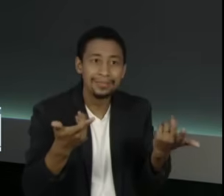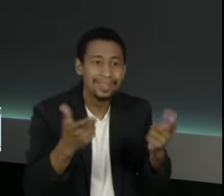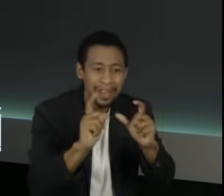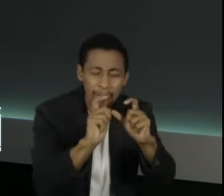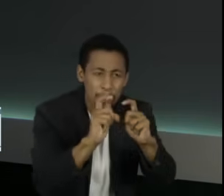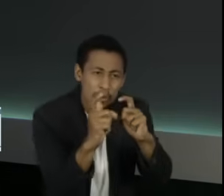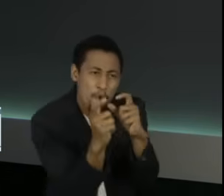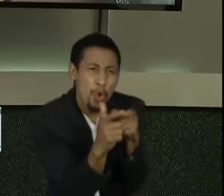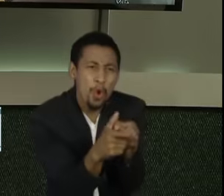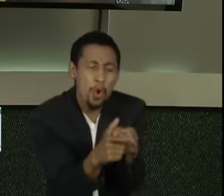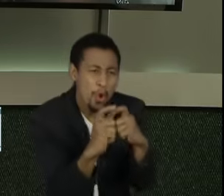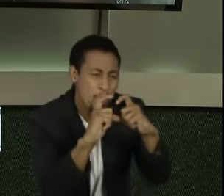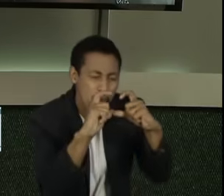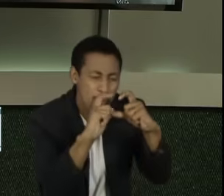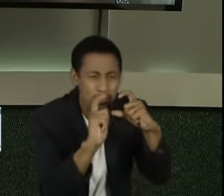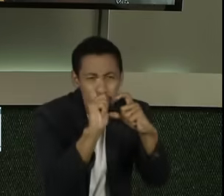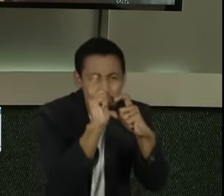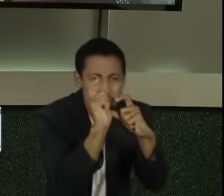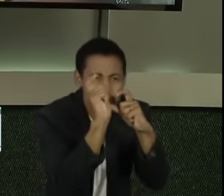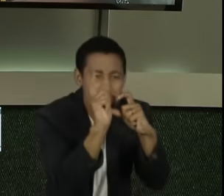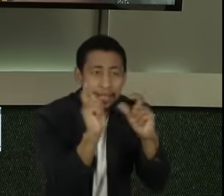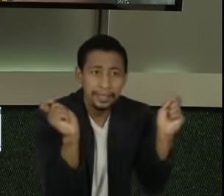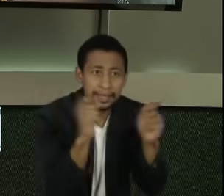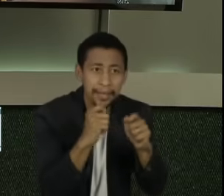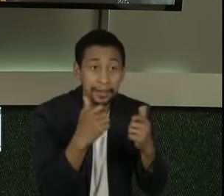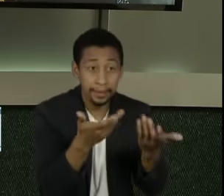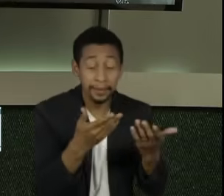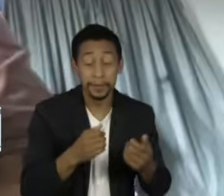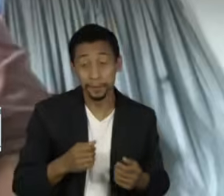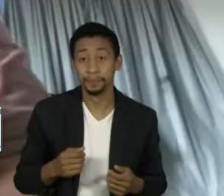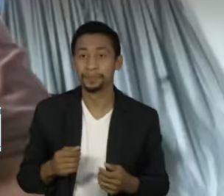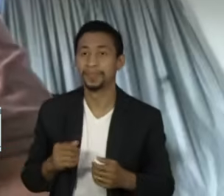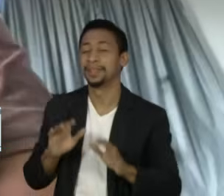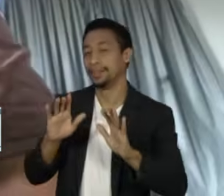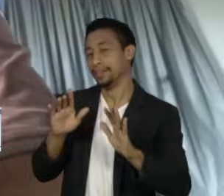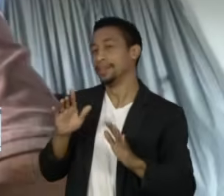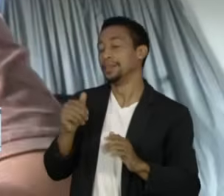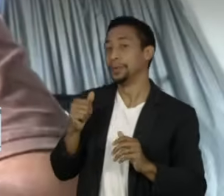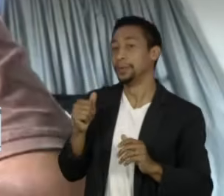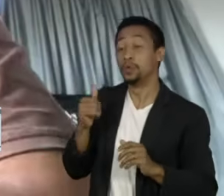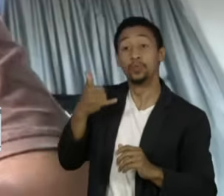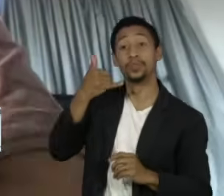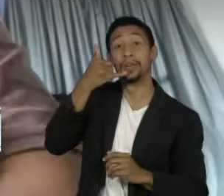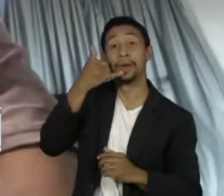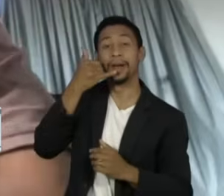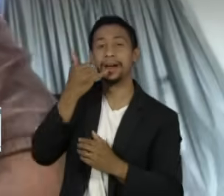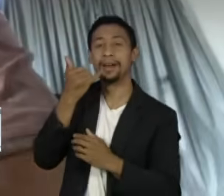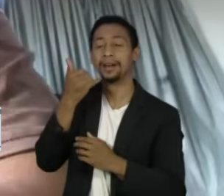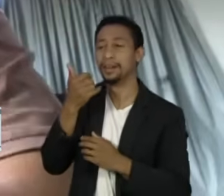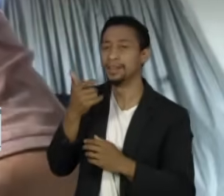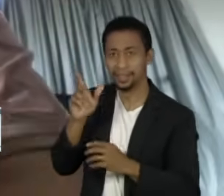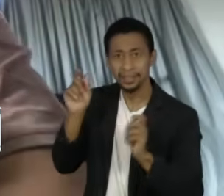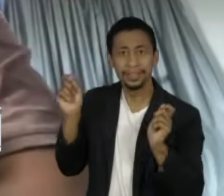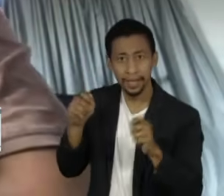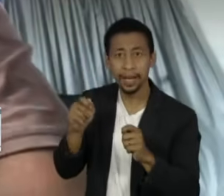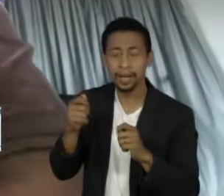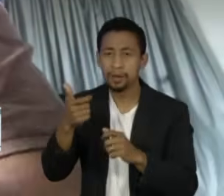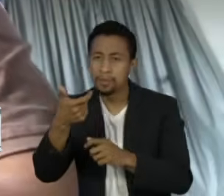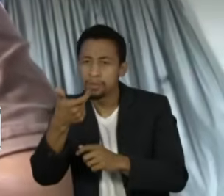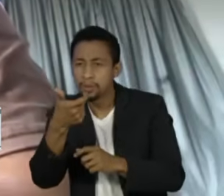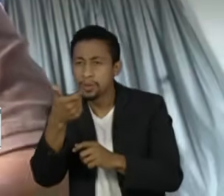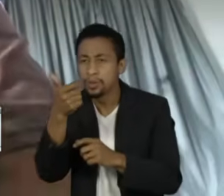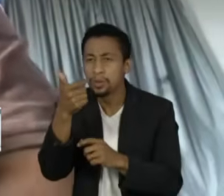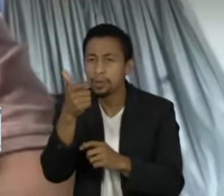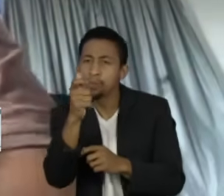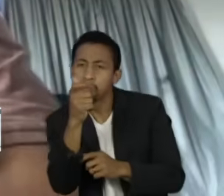facilita muito, não? O celular, ele acaba te dando uma mobilidade maior, uma coisa intimista. Você consegue pegar um menino jogando bola, você consegue pegar um